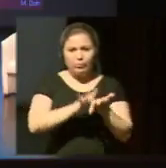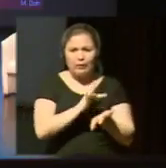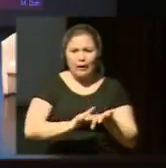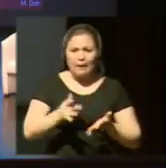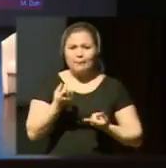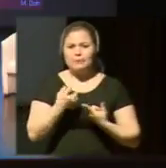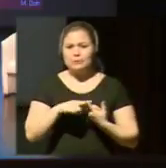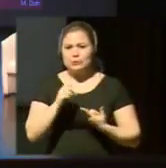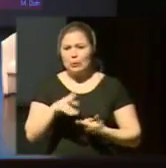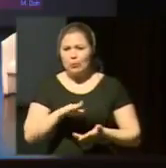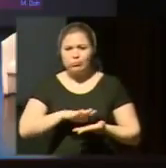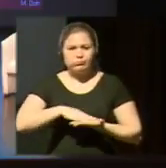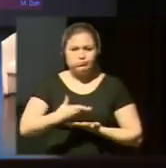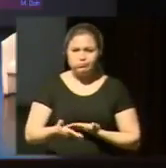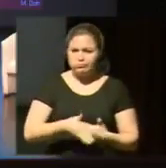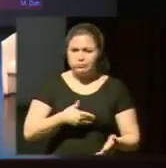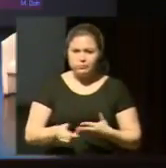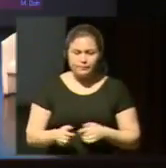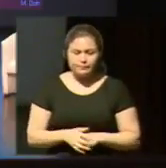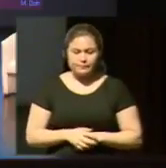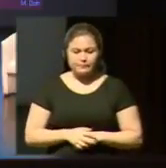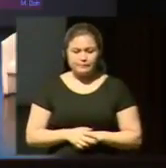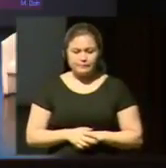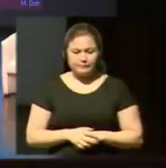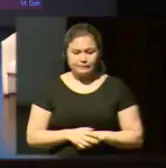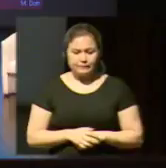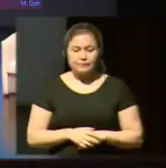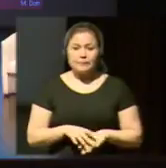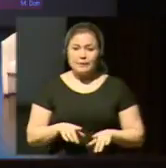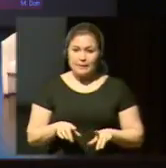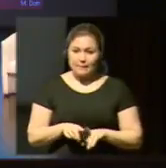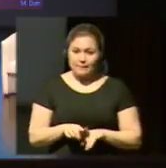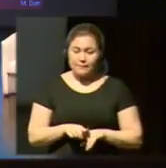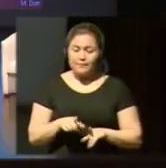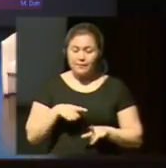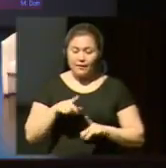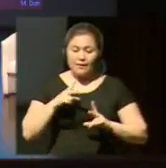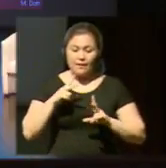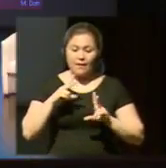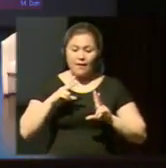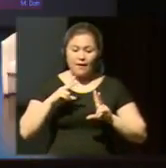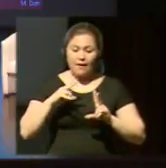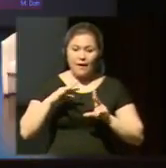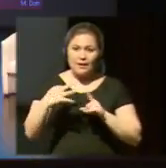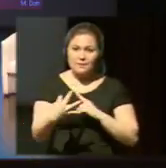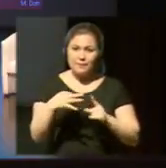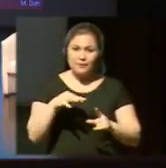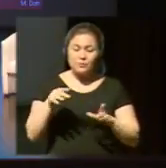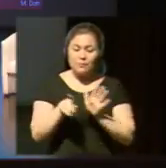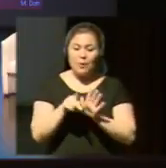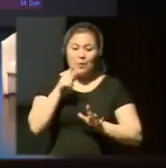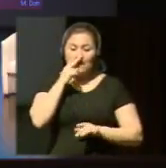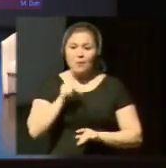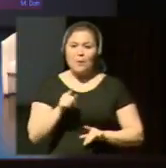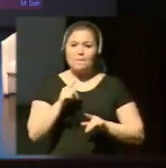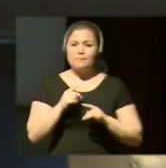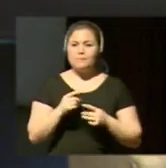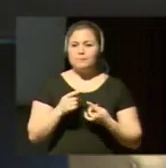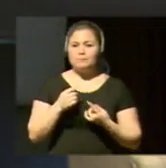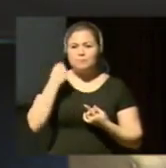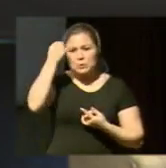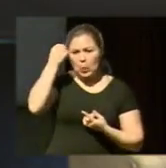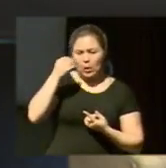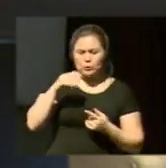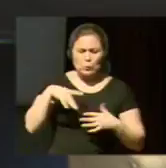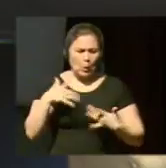um laptop ou algum outro aparelho. Também temos aspectos psicológicos, qual é a atitude que eu tenho para com a tecnologia, quais são os